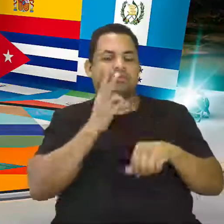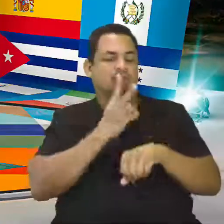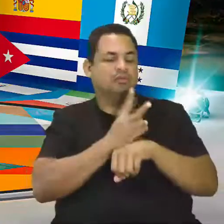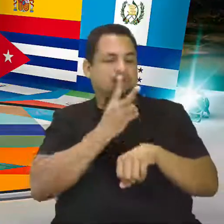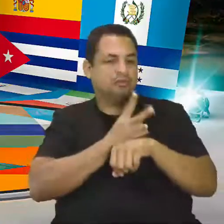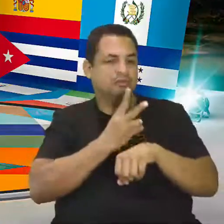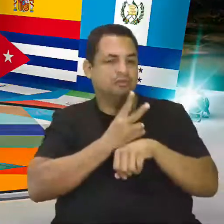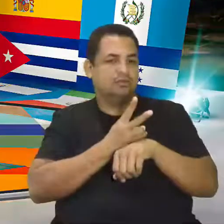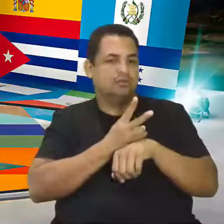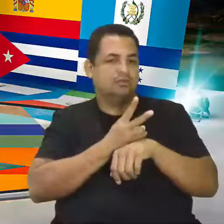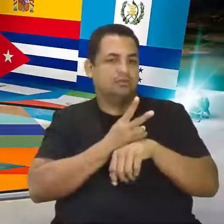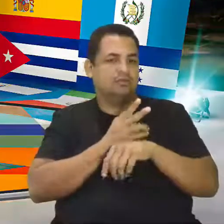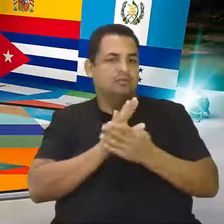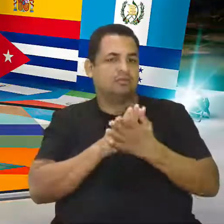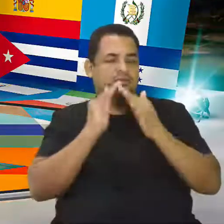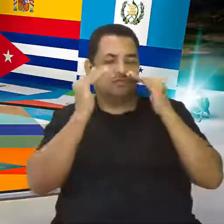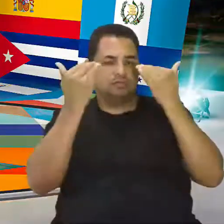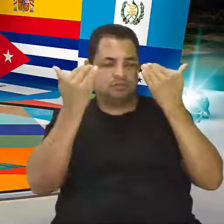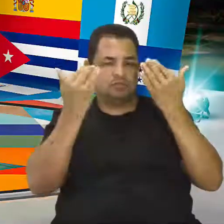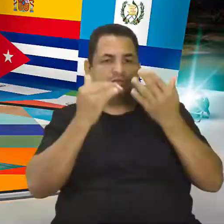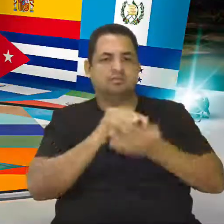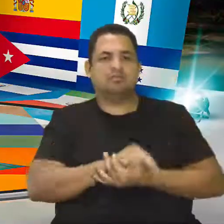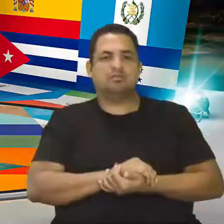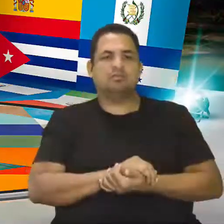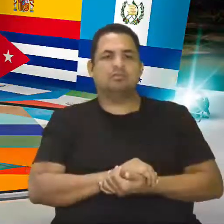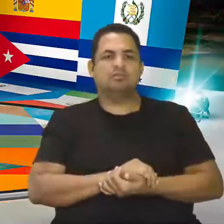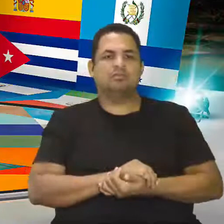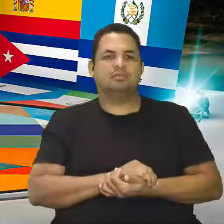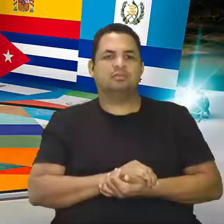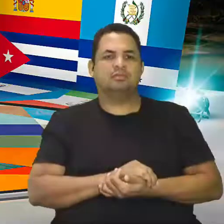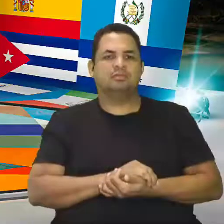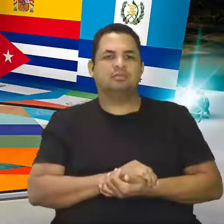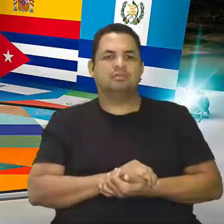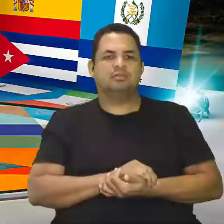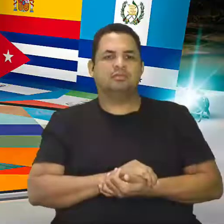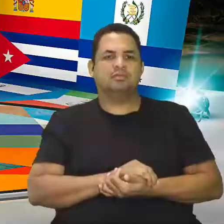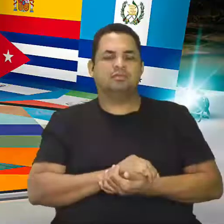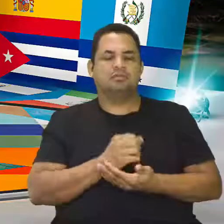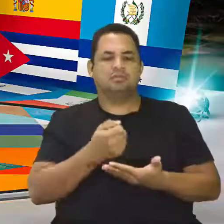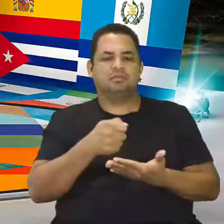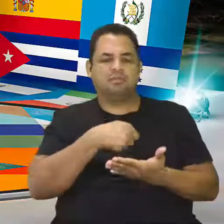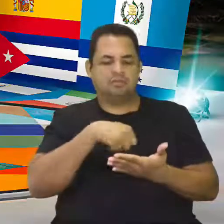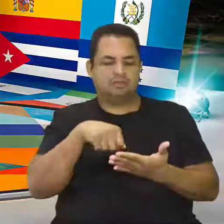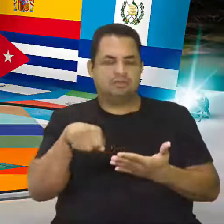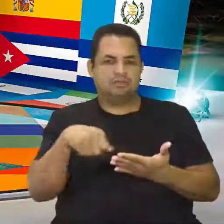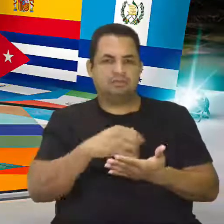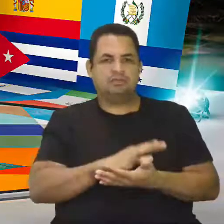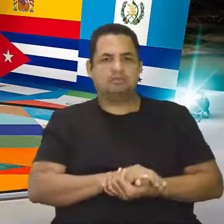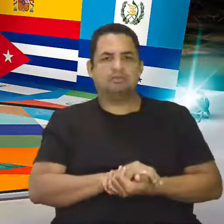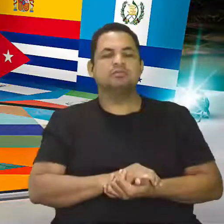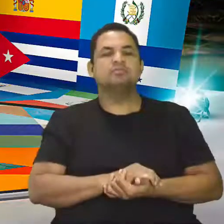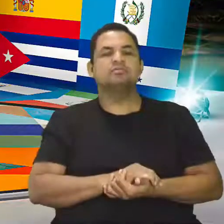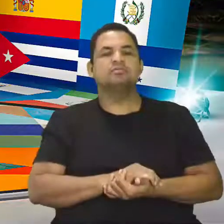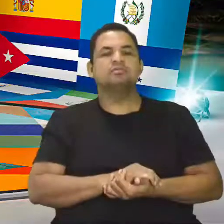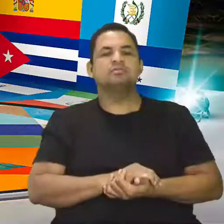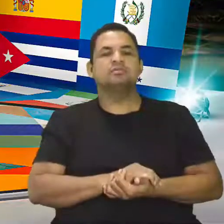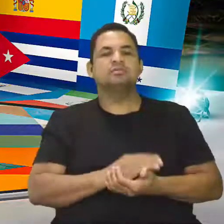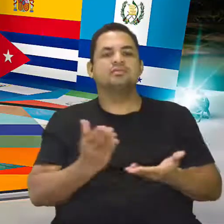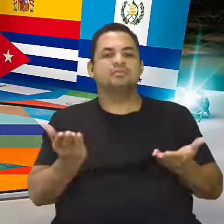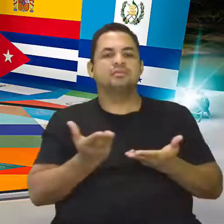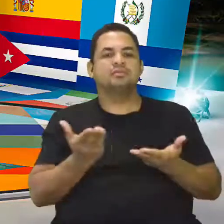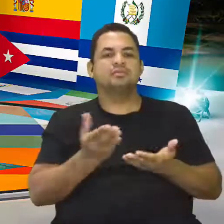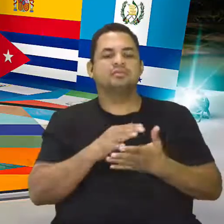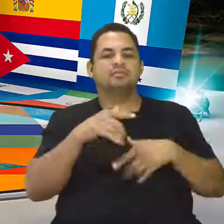vídeo, prestar bastante atenção e poner manos à la obra, pôr as mãos à